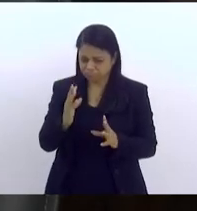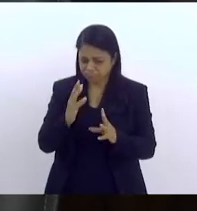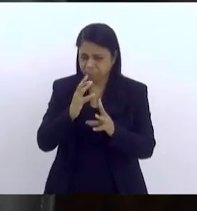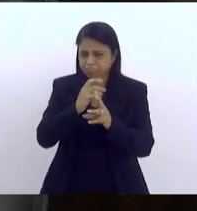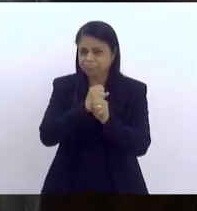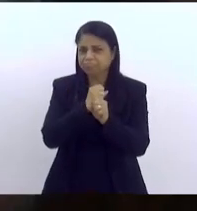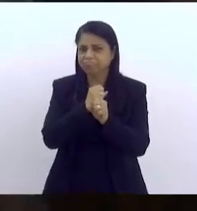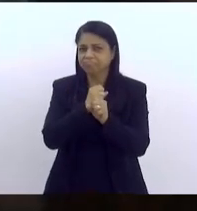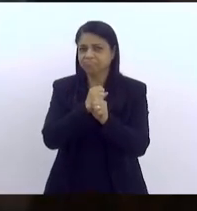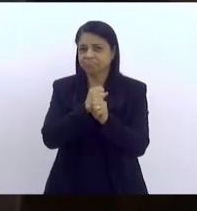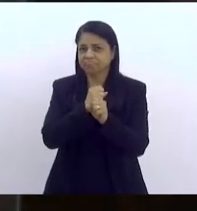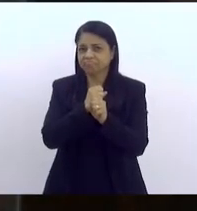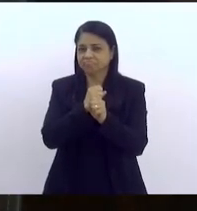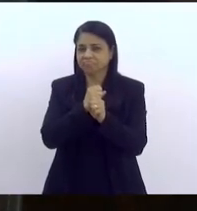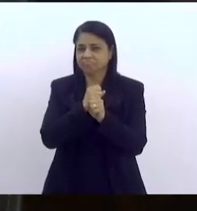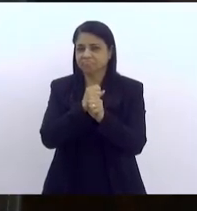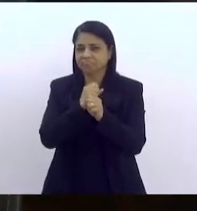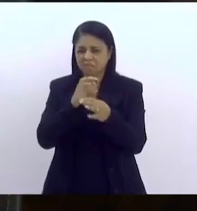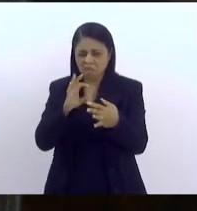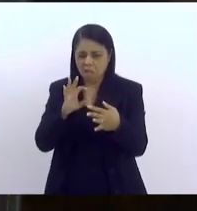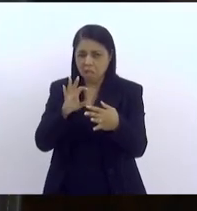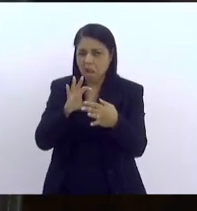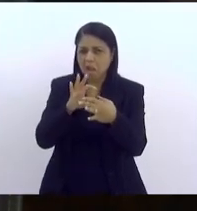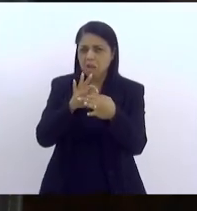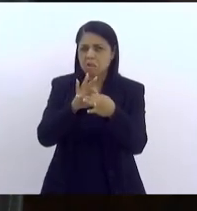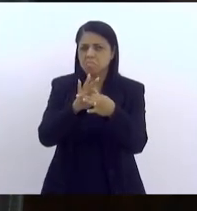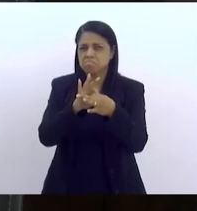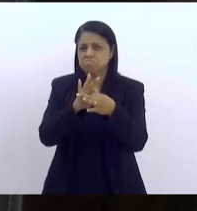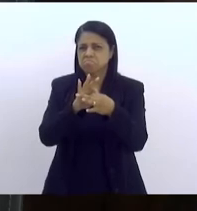essas ligações políticas